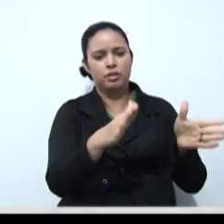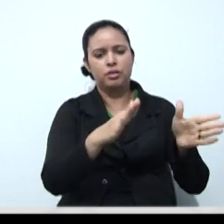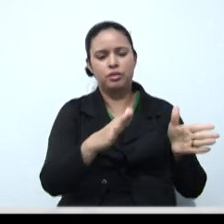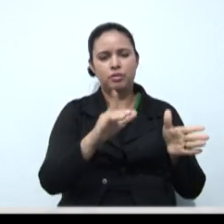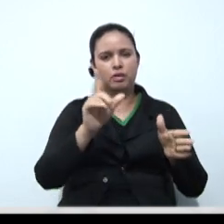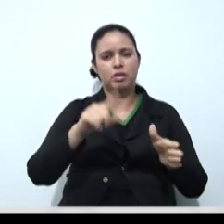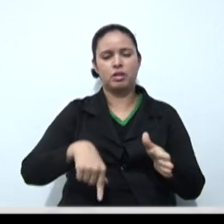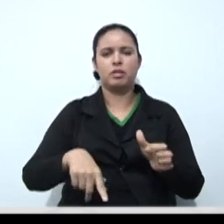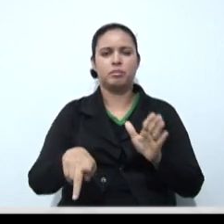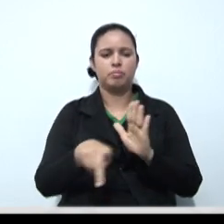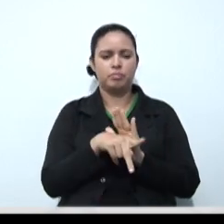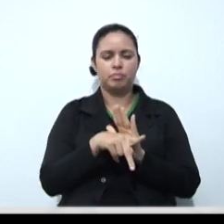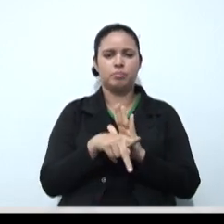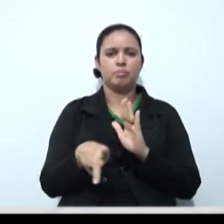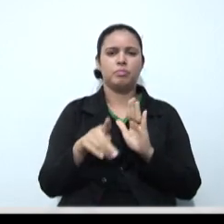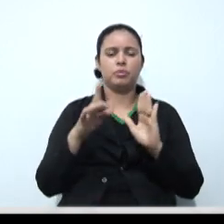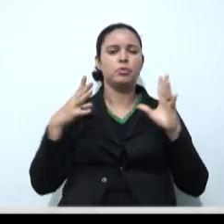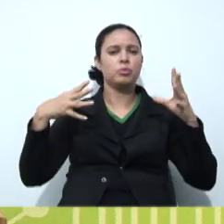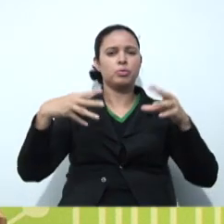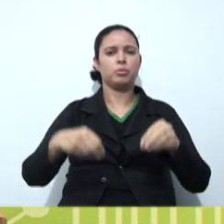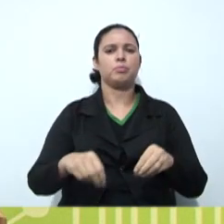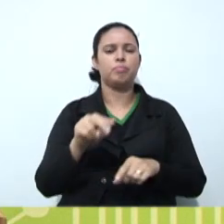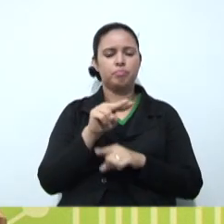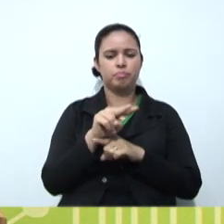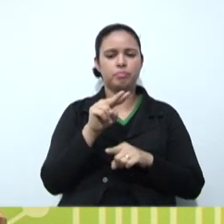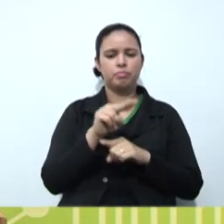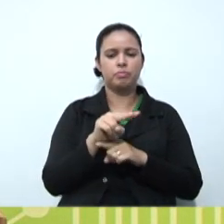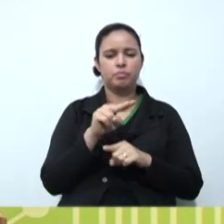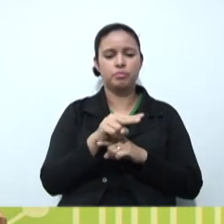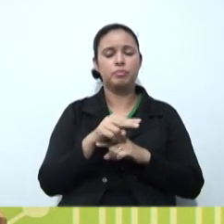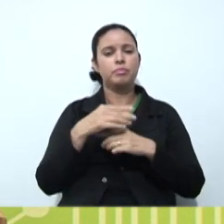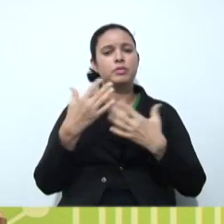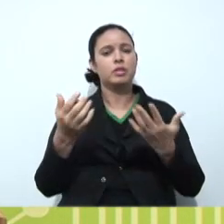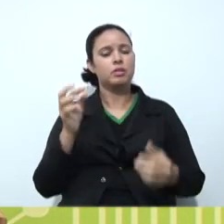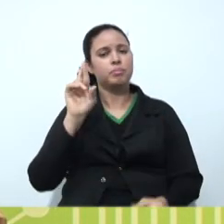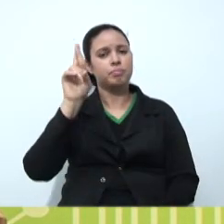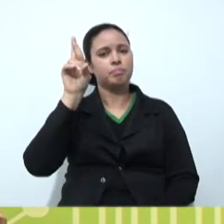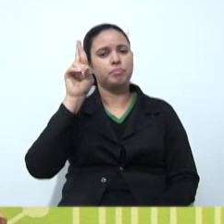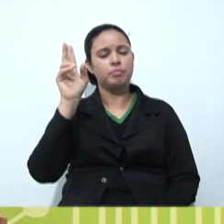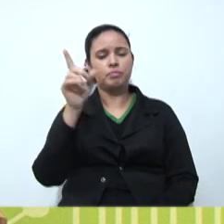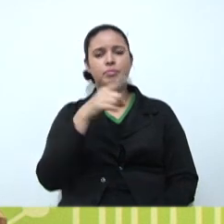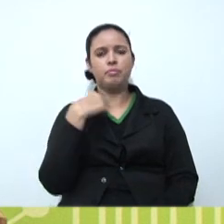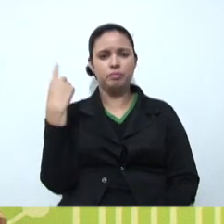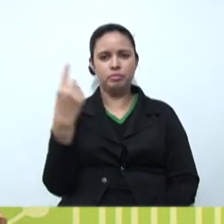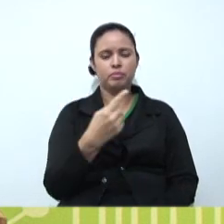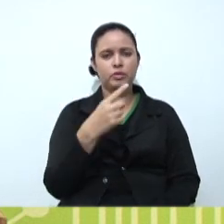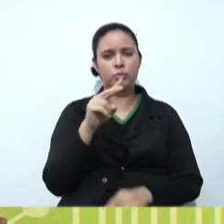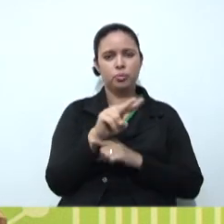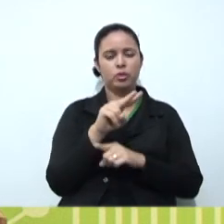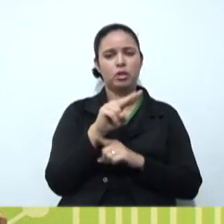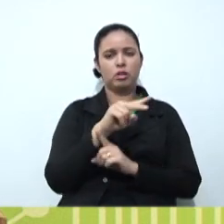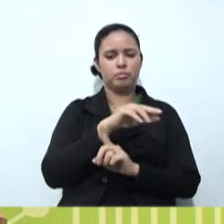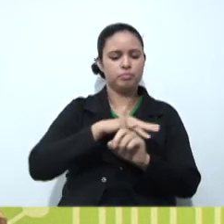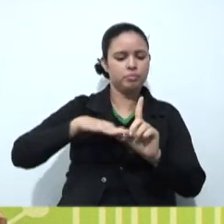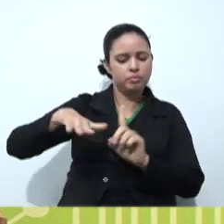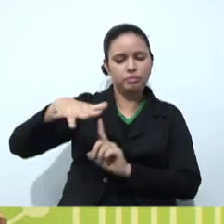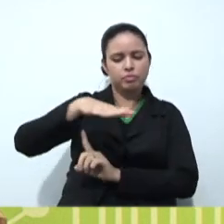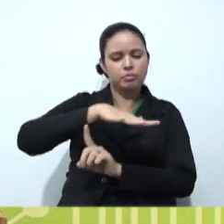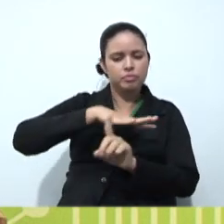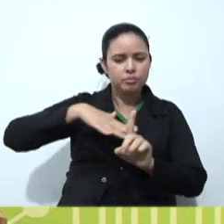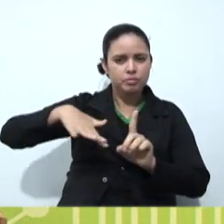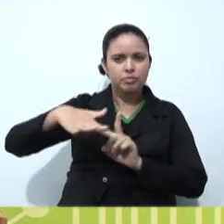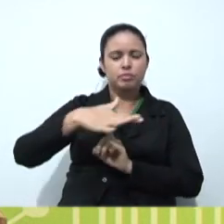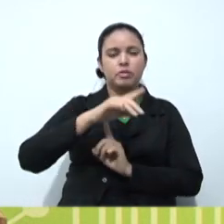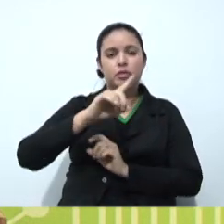é uma função de todos nós. Pode voltar aqui para mim. É função nossa cuidar do nosso meio ambiente, da